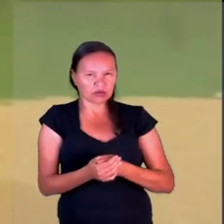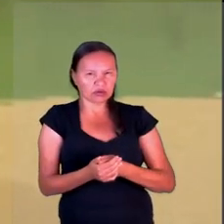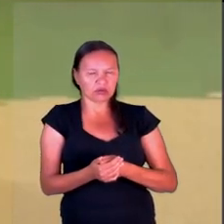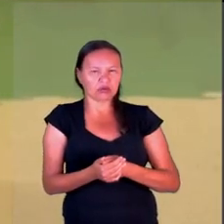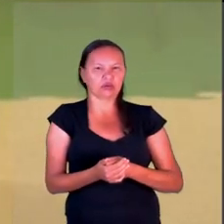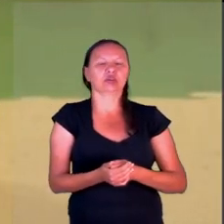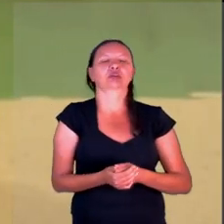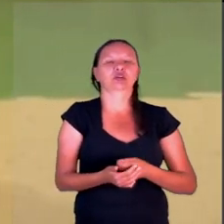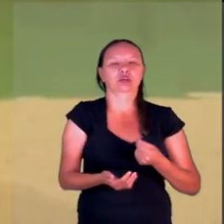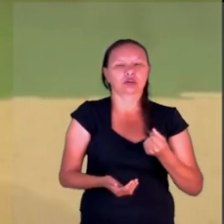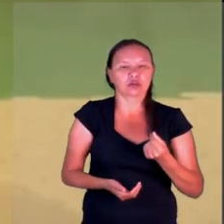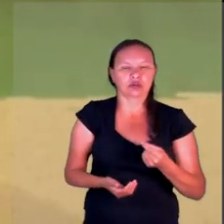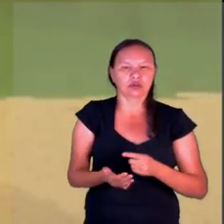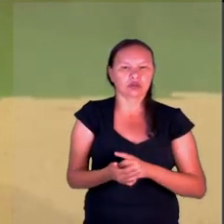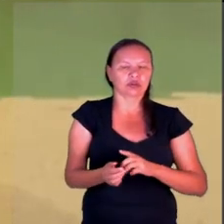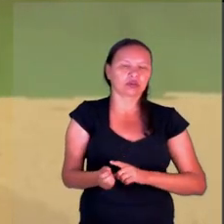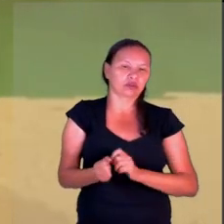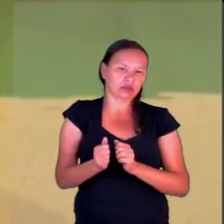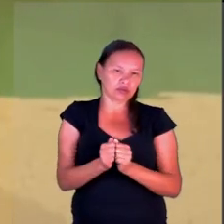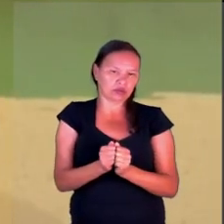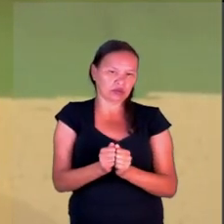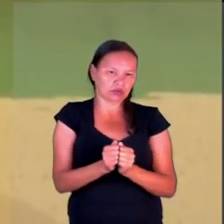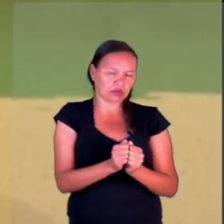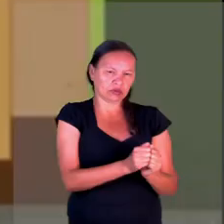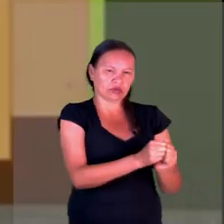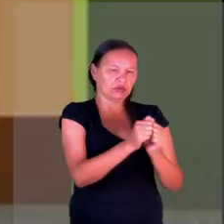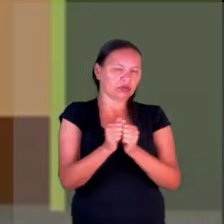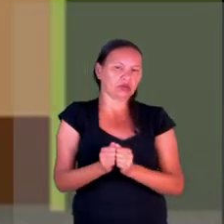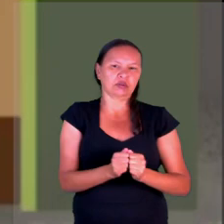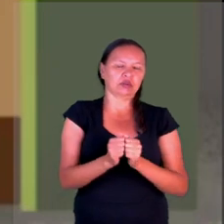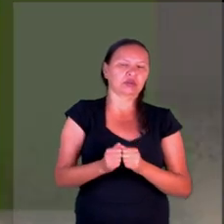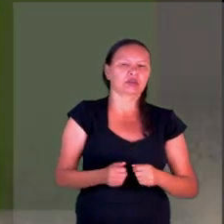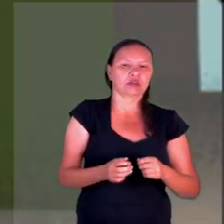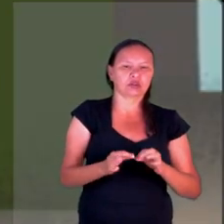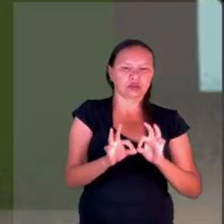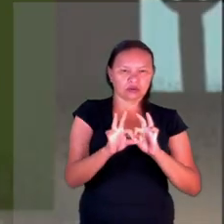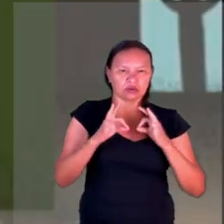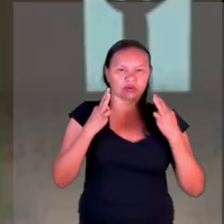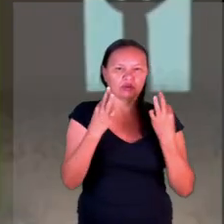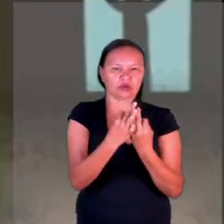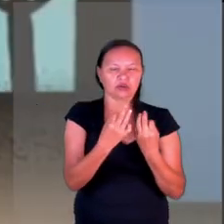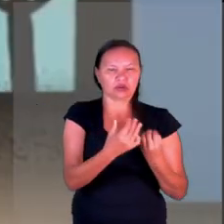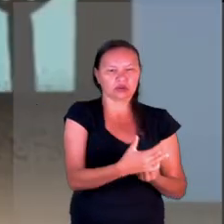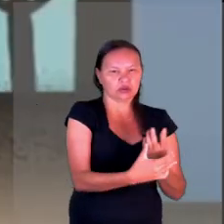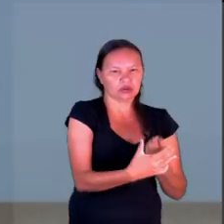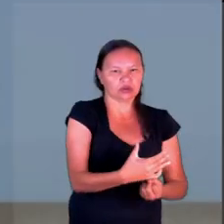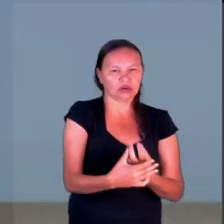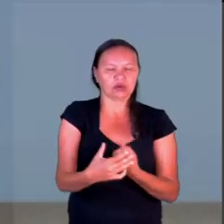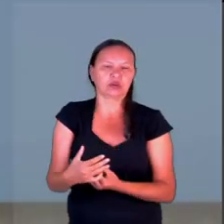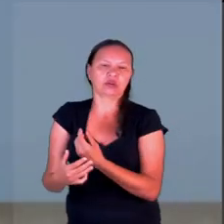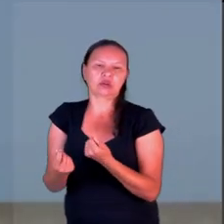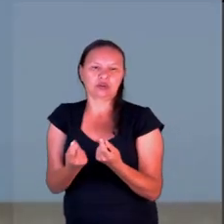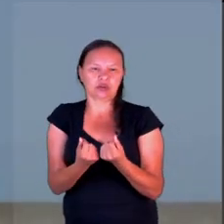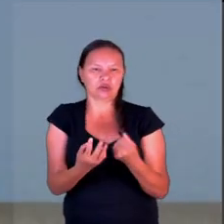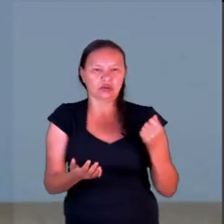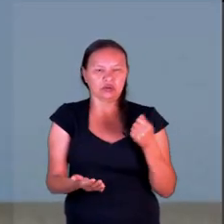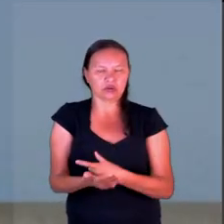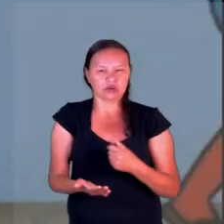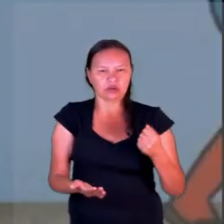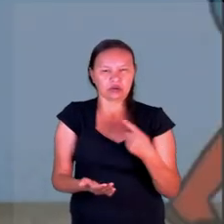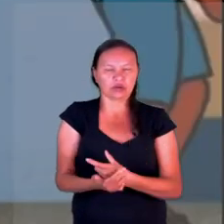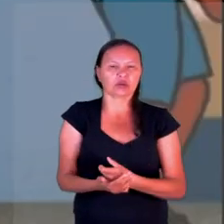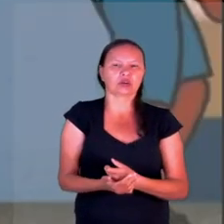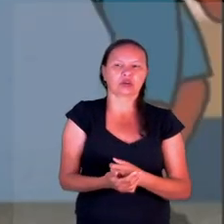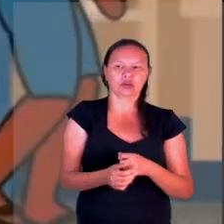tem custos com transporte e a economia gira as famílias produtoras recebem pelos alimentos compram nos mercadinhos